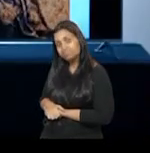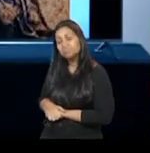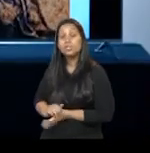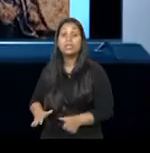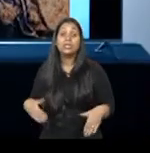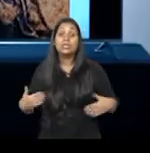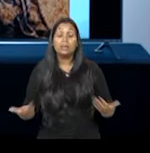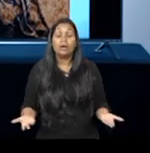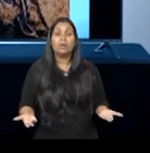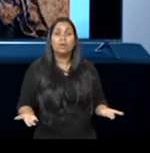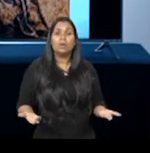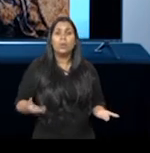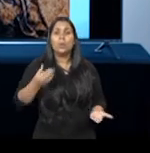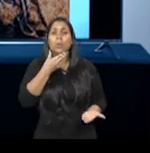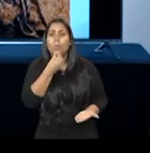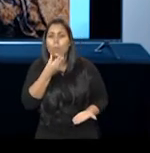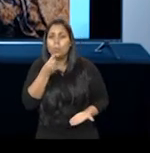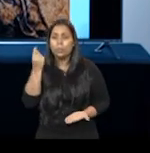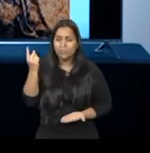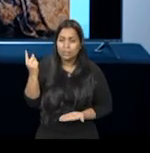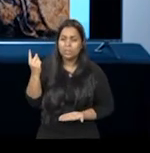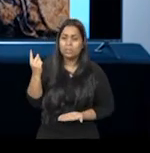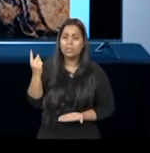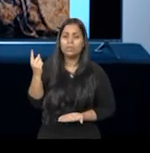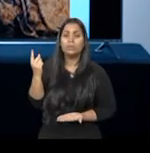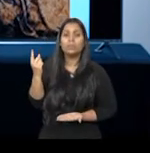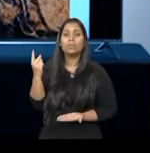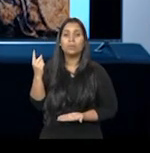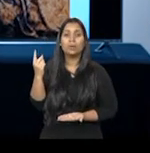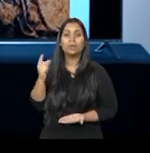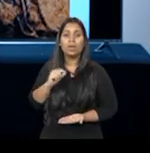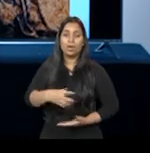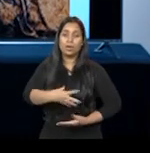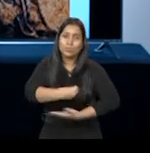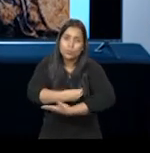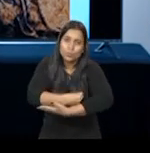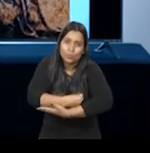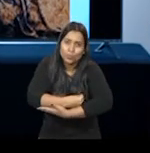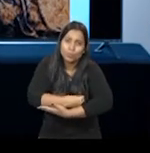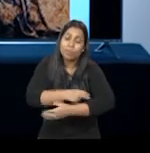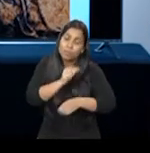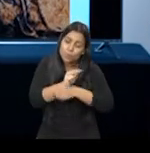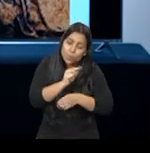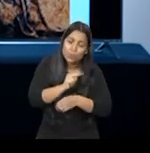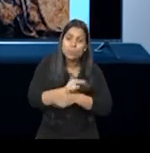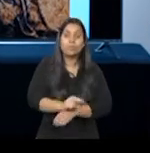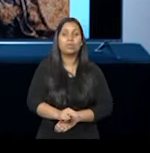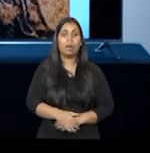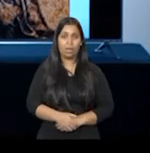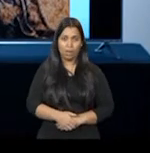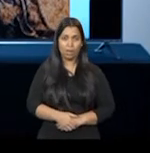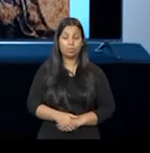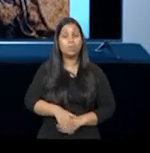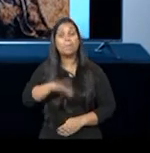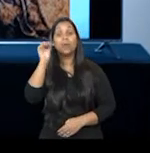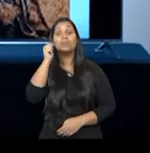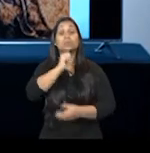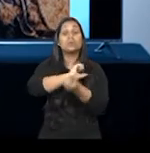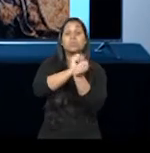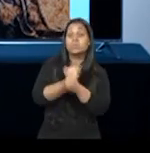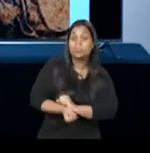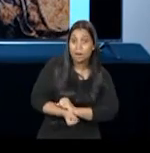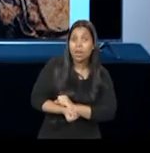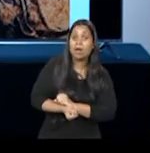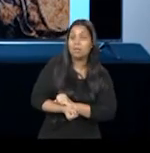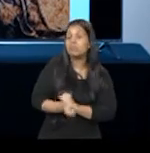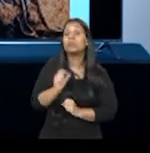vezes, um menino desse, ele era criado, amamentado, alimentado e cuidado muito mais por um escravo,